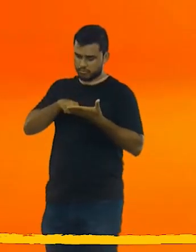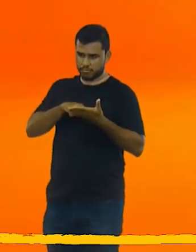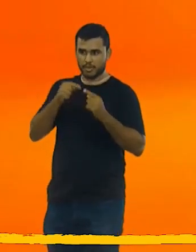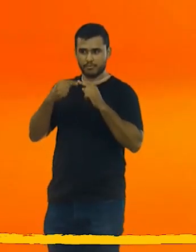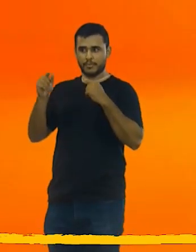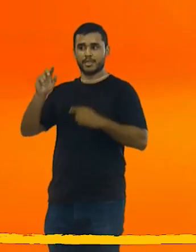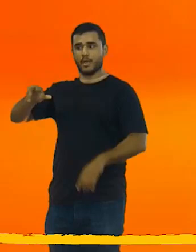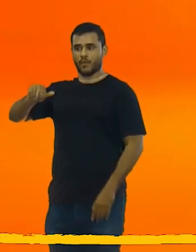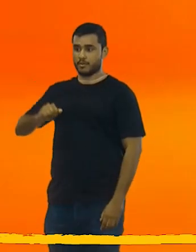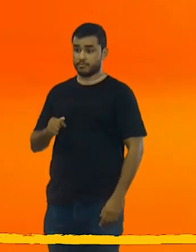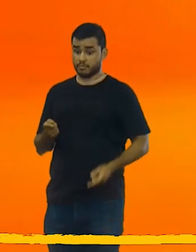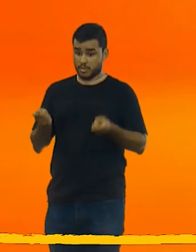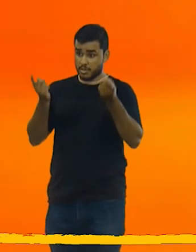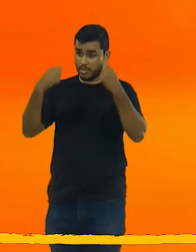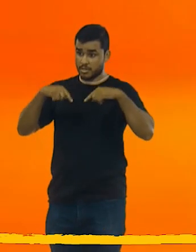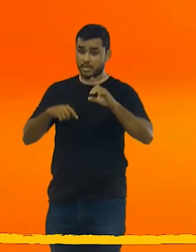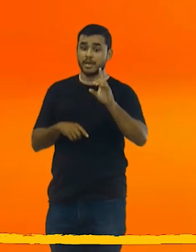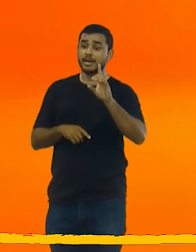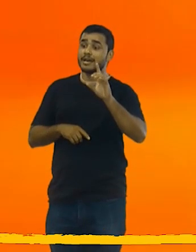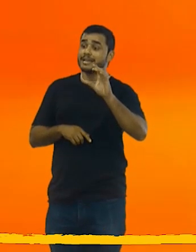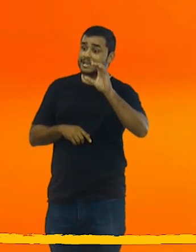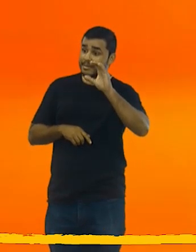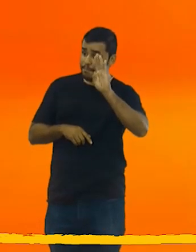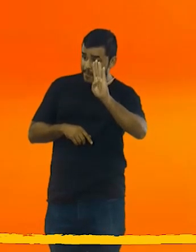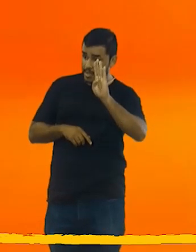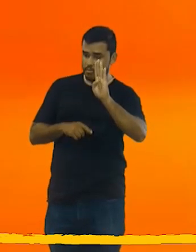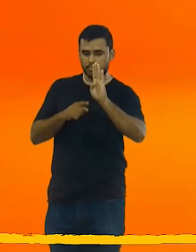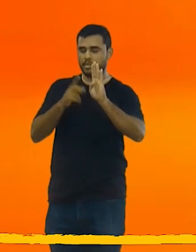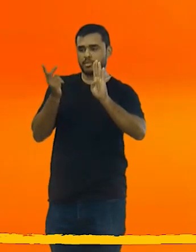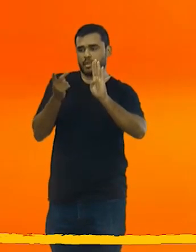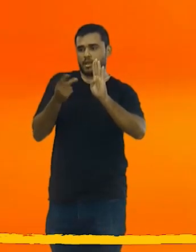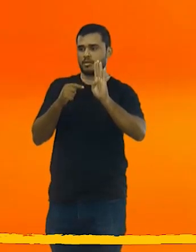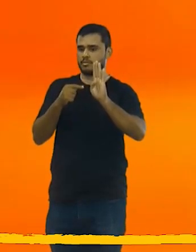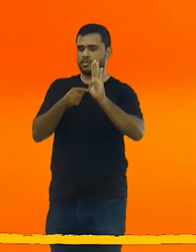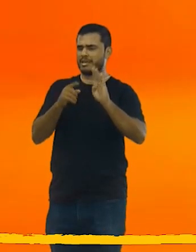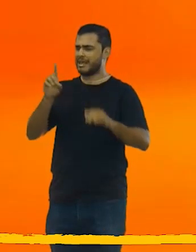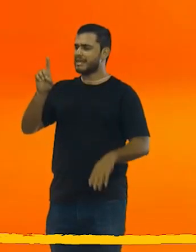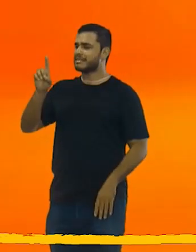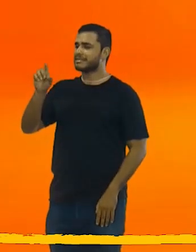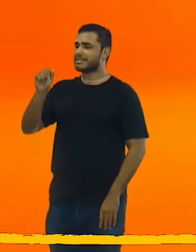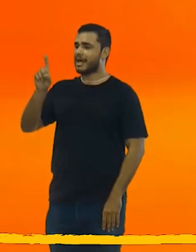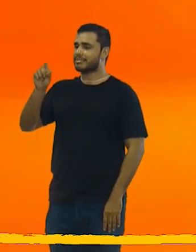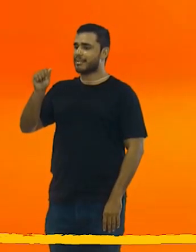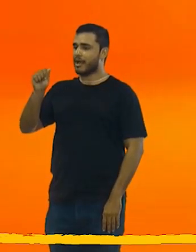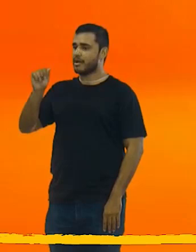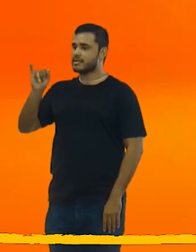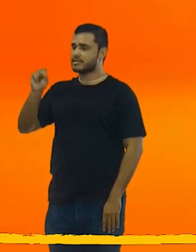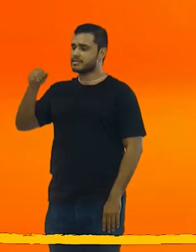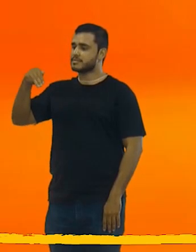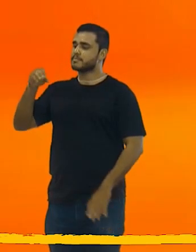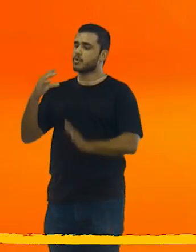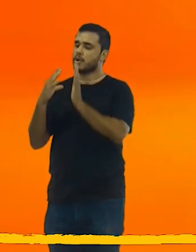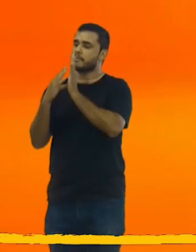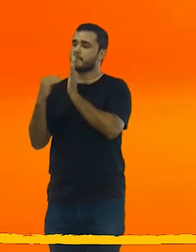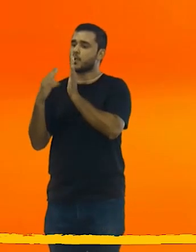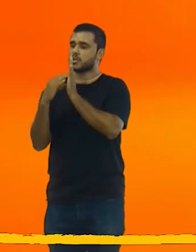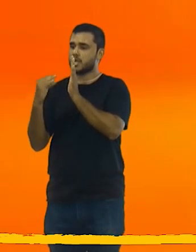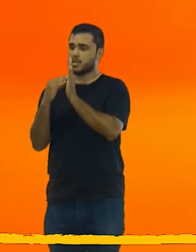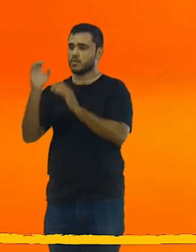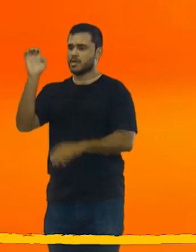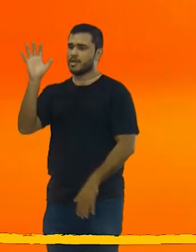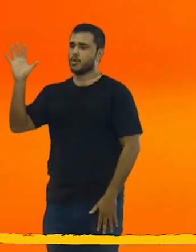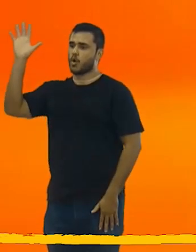o dadaísmo é uma das 5 importantes correntes de vanguarda europeia, ao lado de